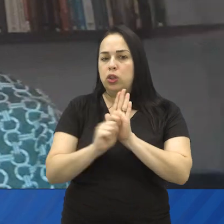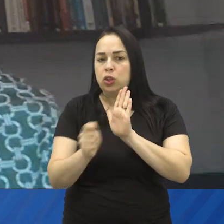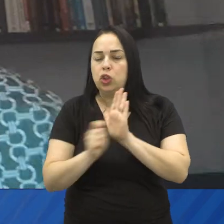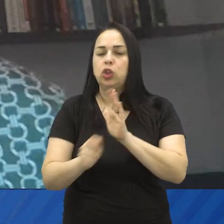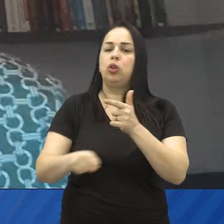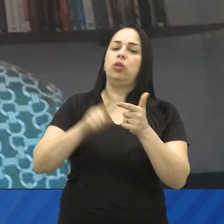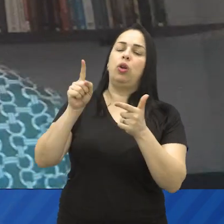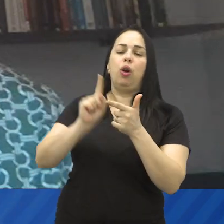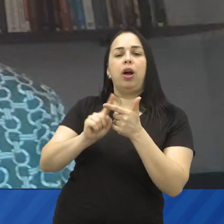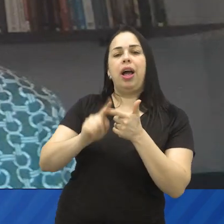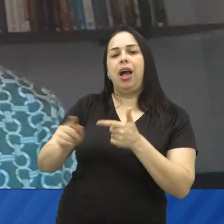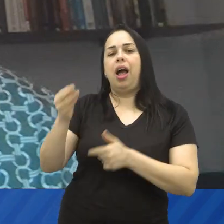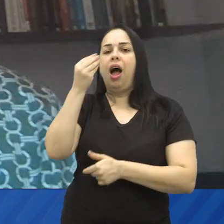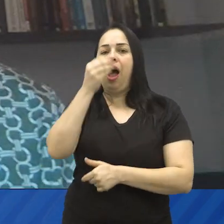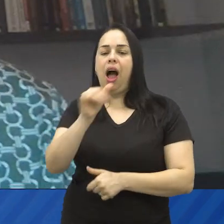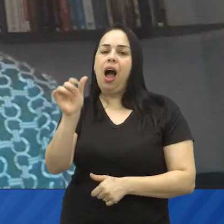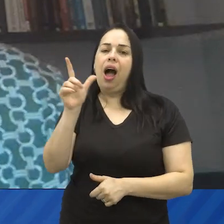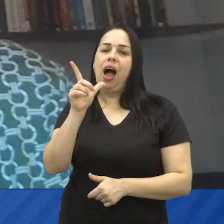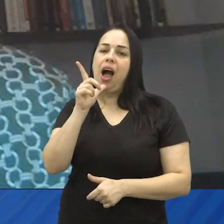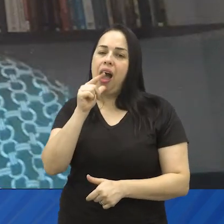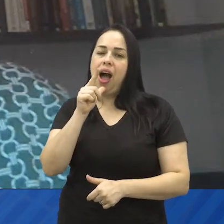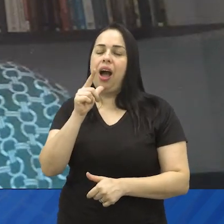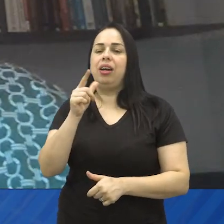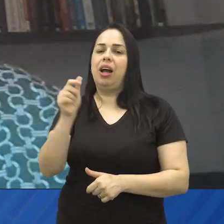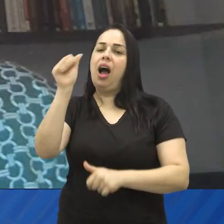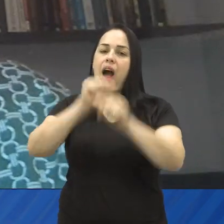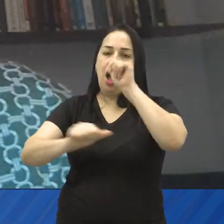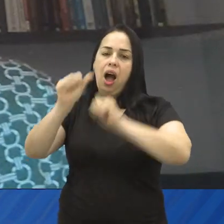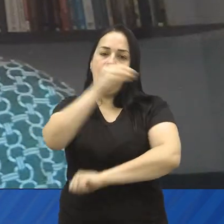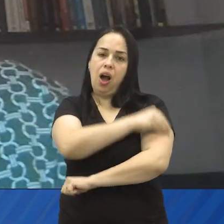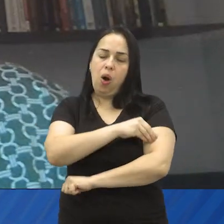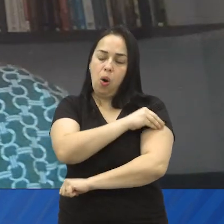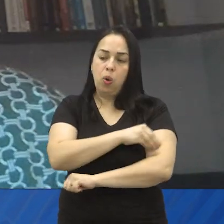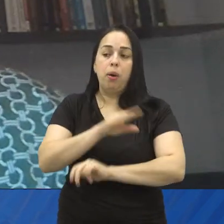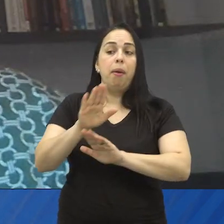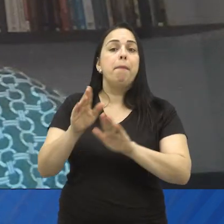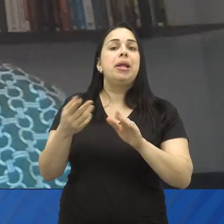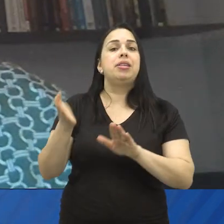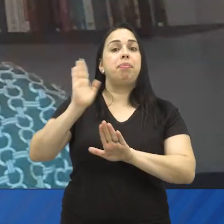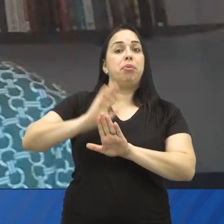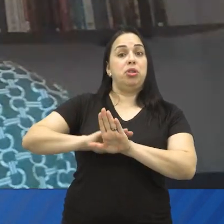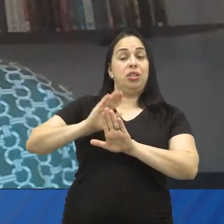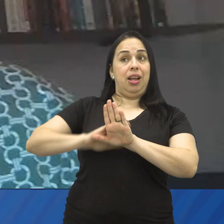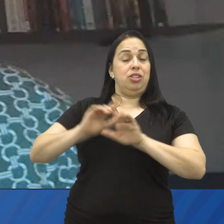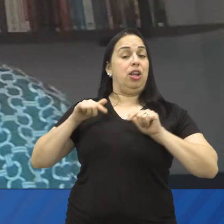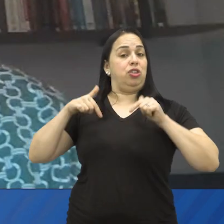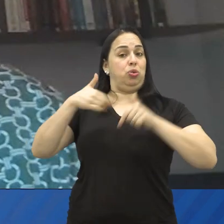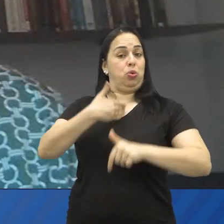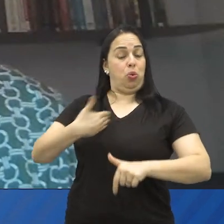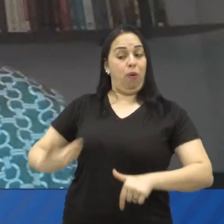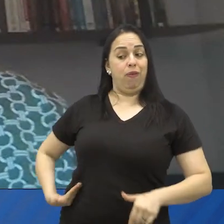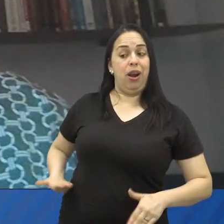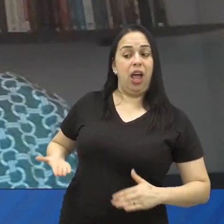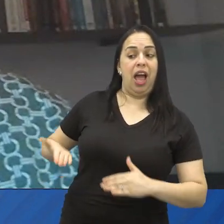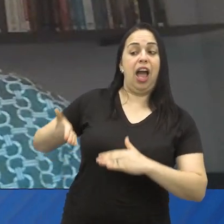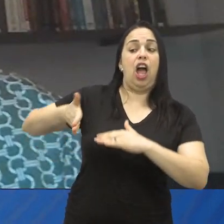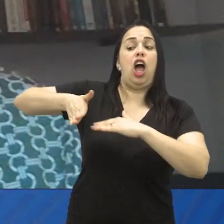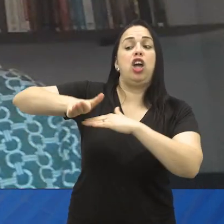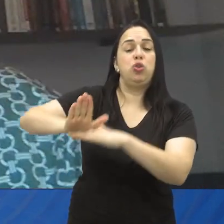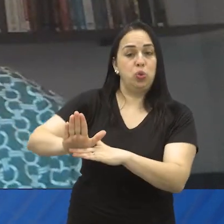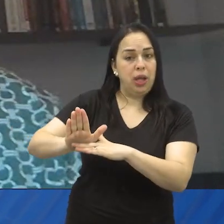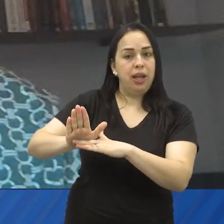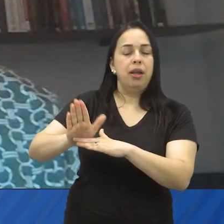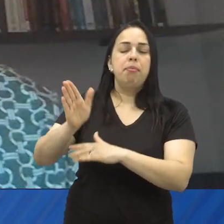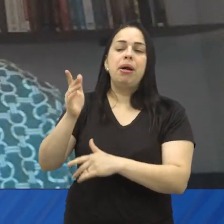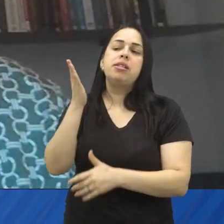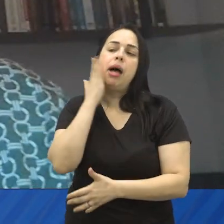com a redução das desigualdades de renda. Ou seja, é articulação política, é monitoramento dos indicadores, né, para saber quais os